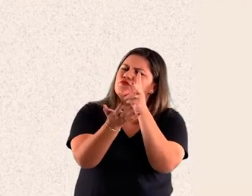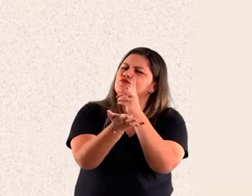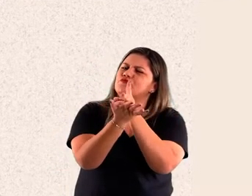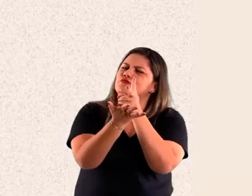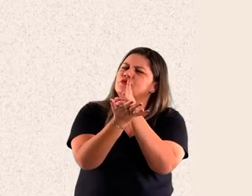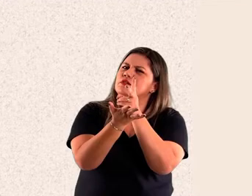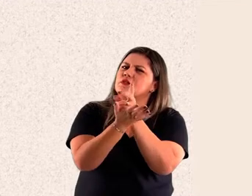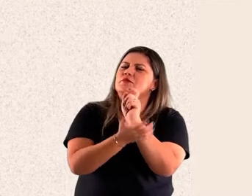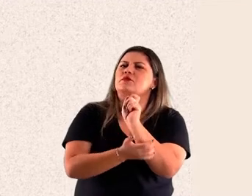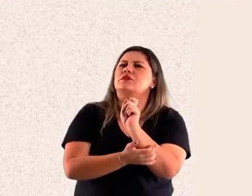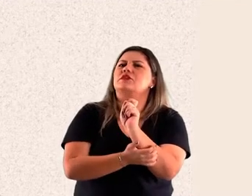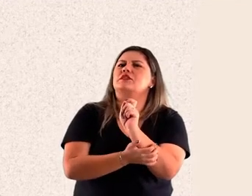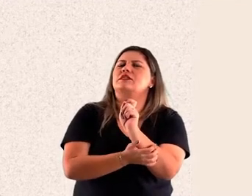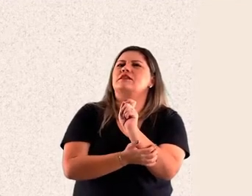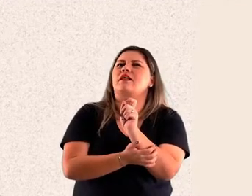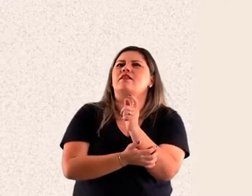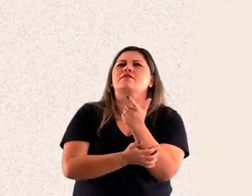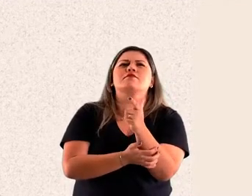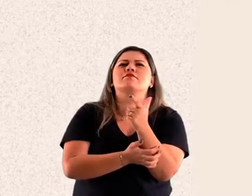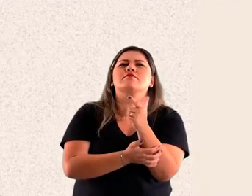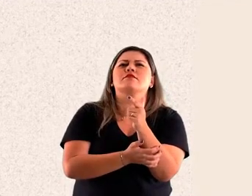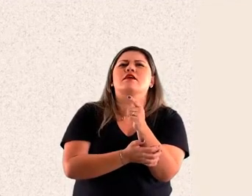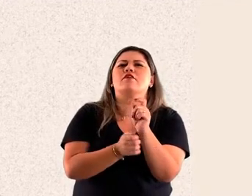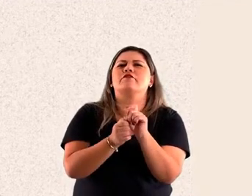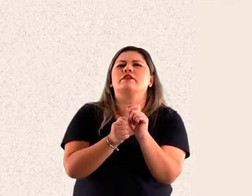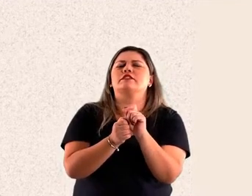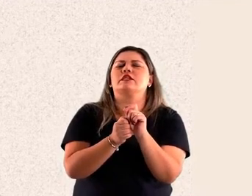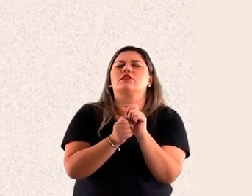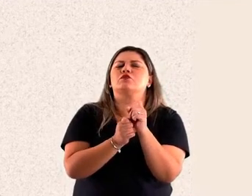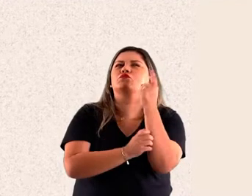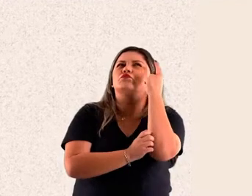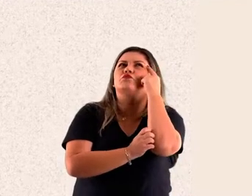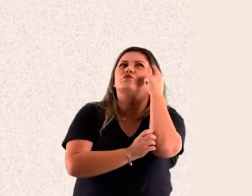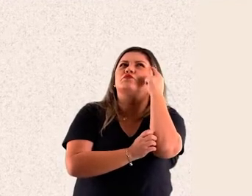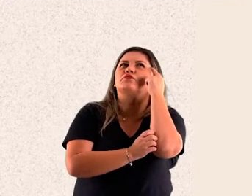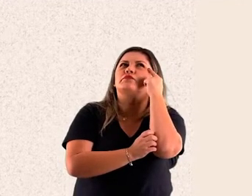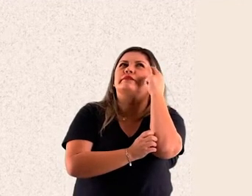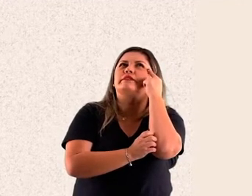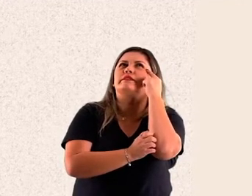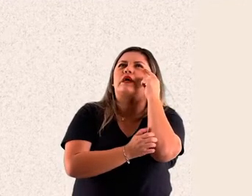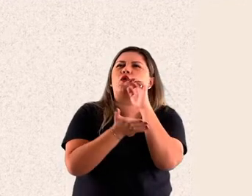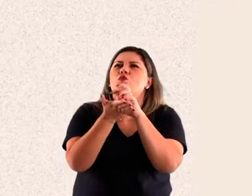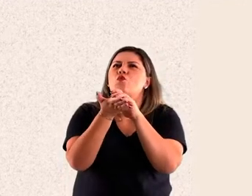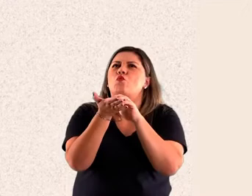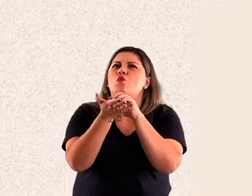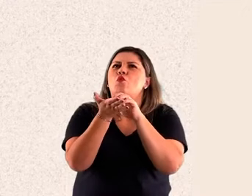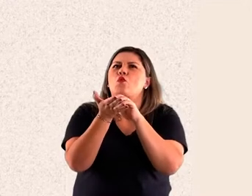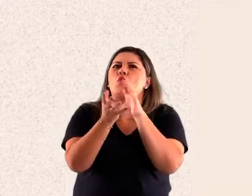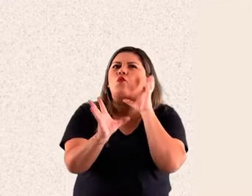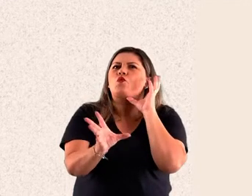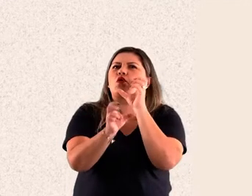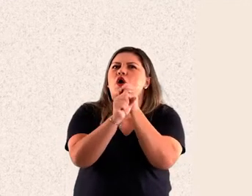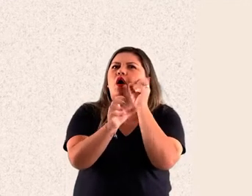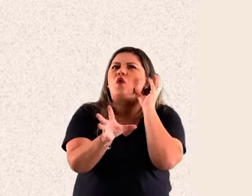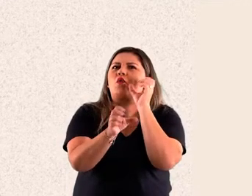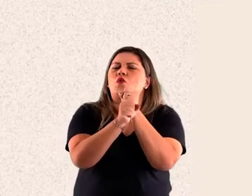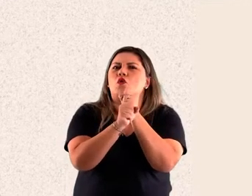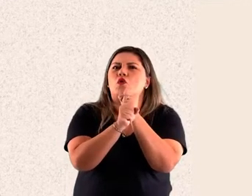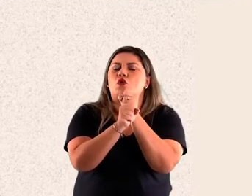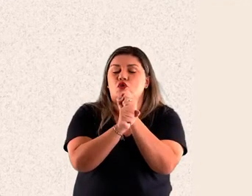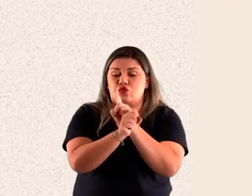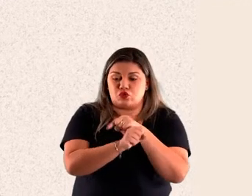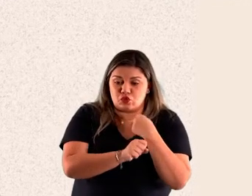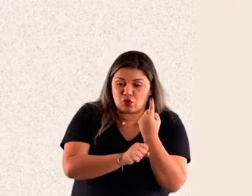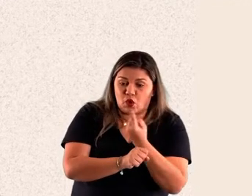a gente não tá fazendo nenhuma atividade analítica e nós ativamos a rede de